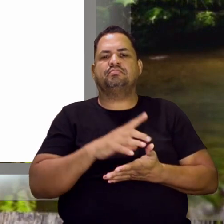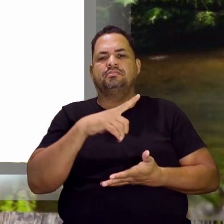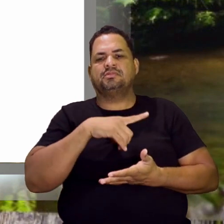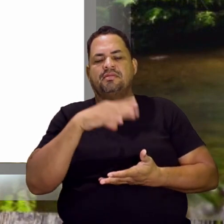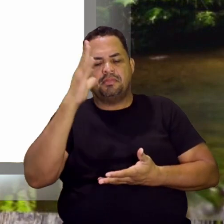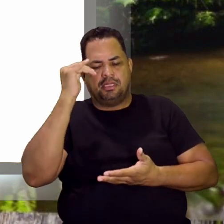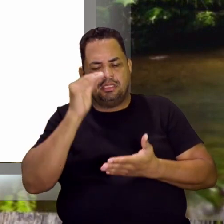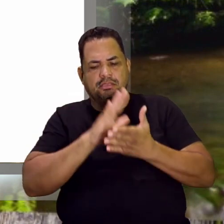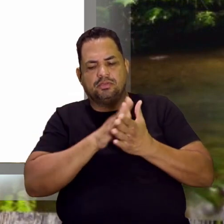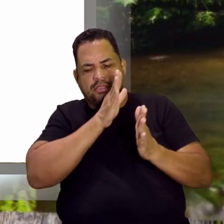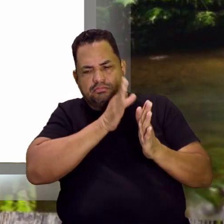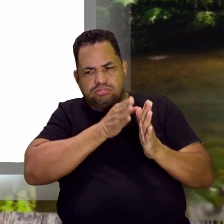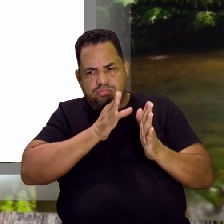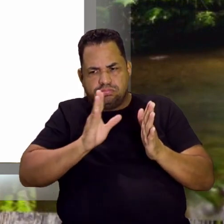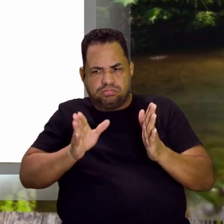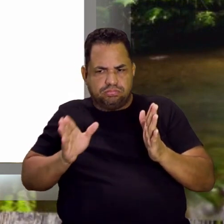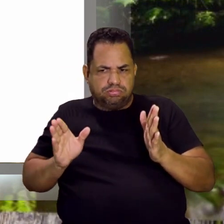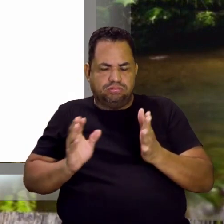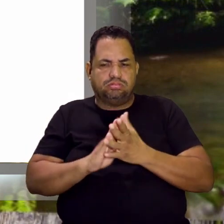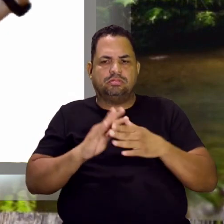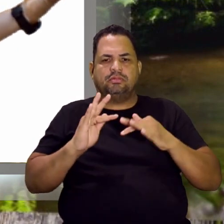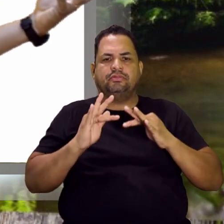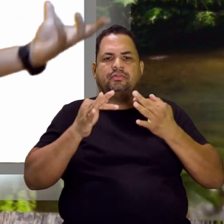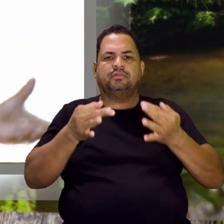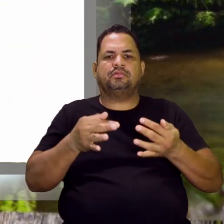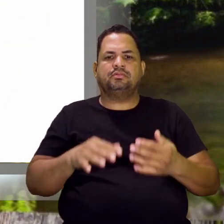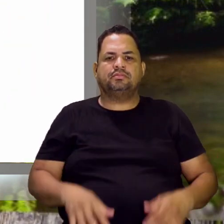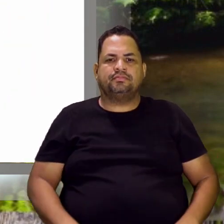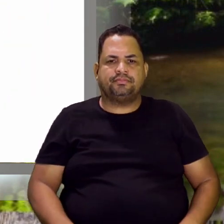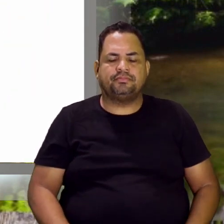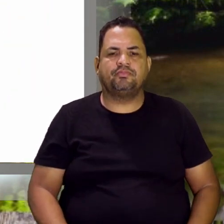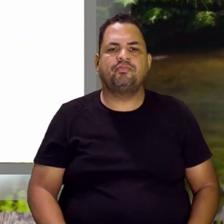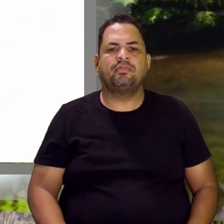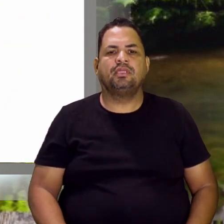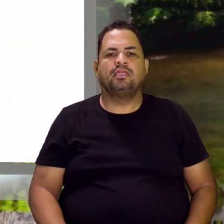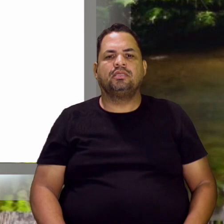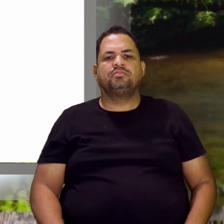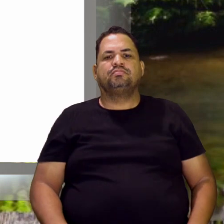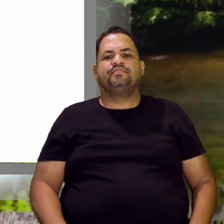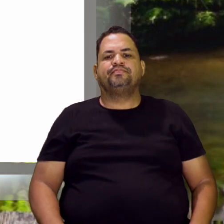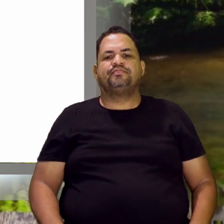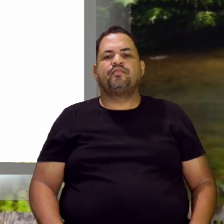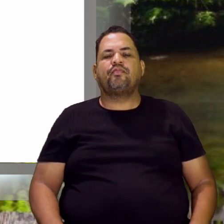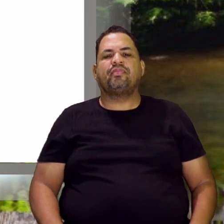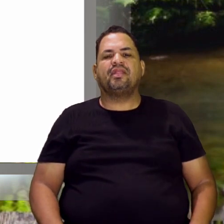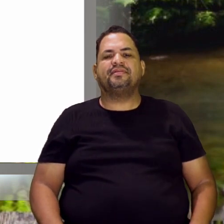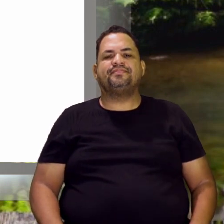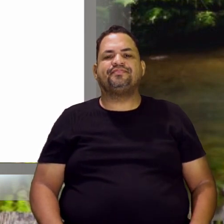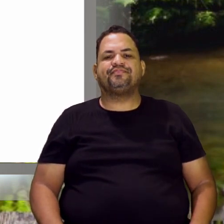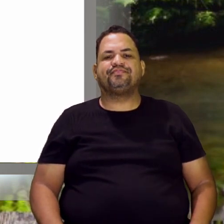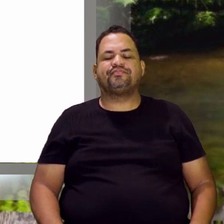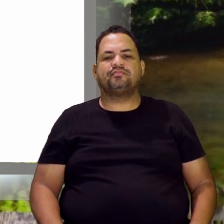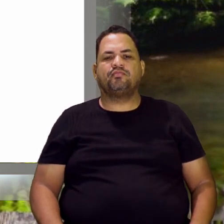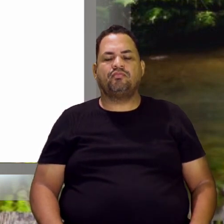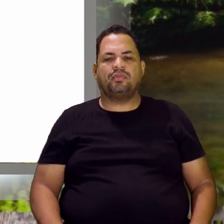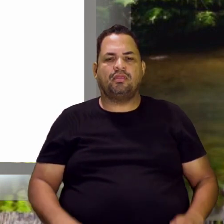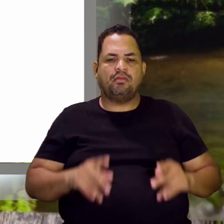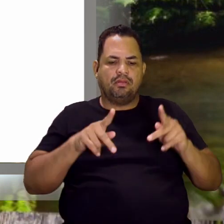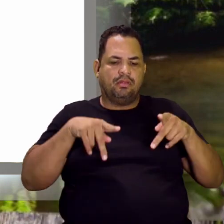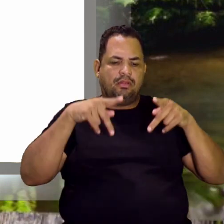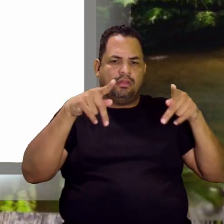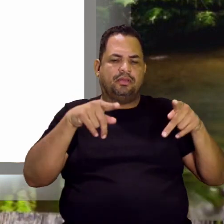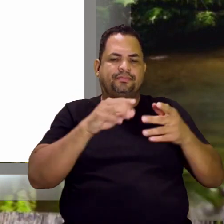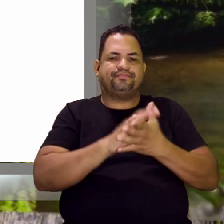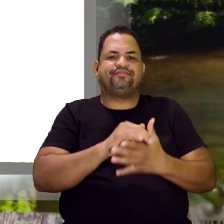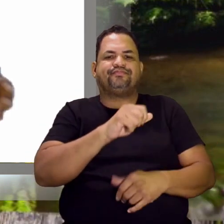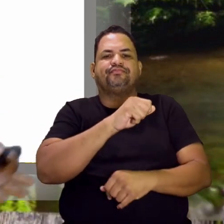para chegar em resultados. Lá no final, provavelmente, você vai ter um gráfico. Essa população é abaixo da